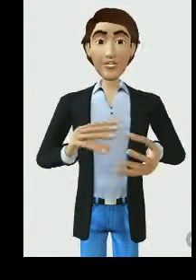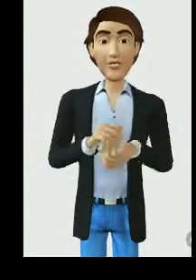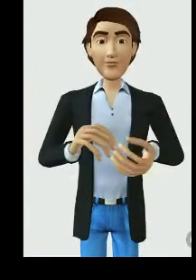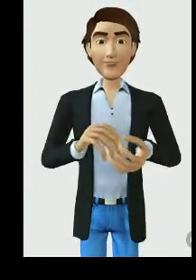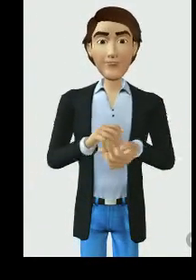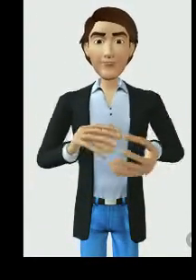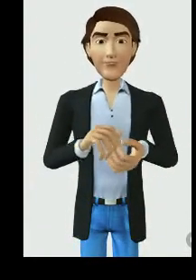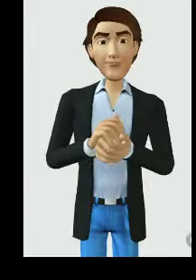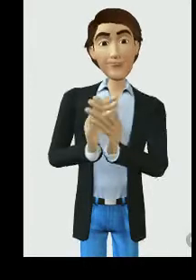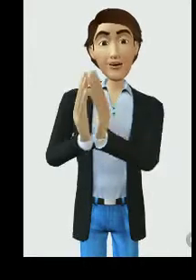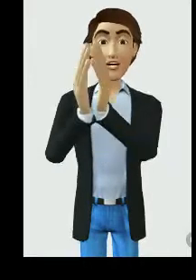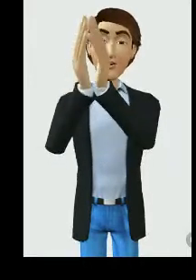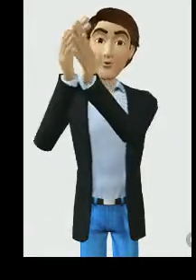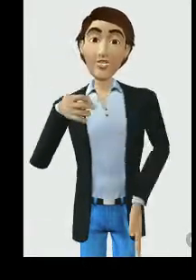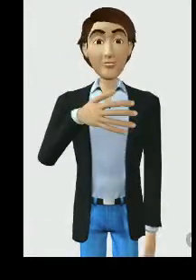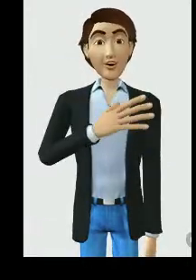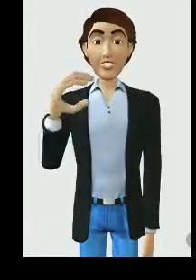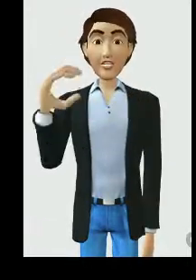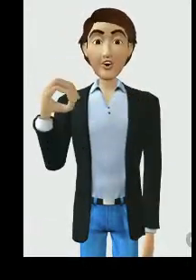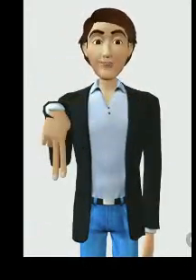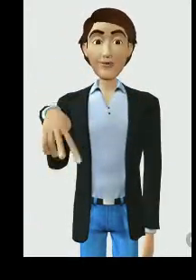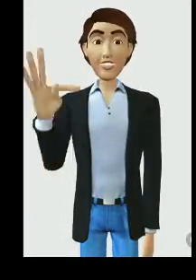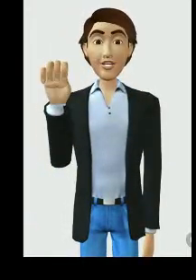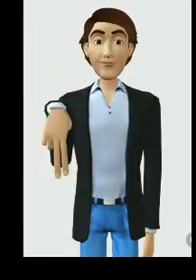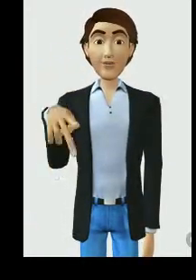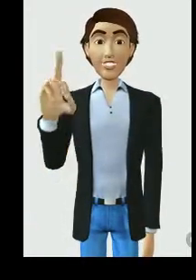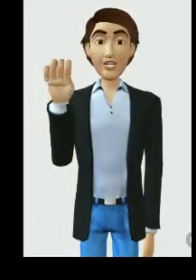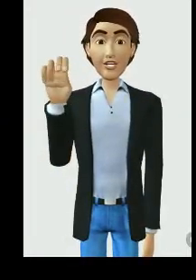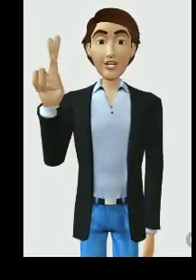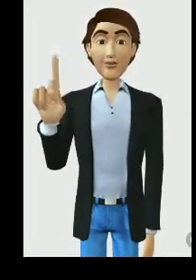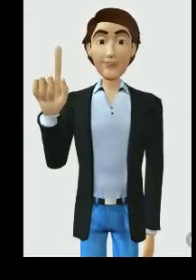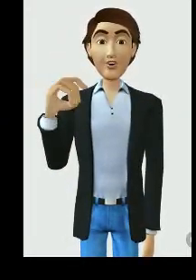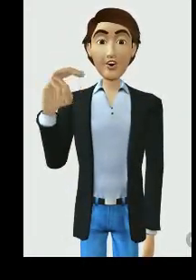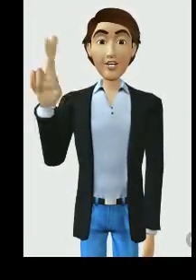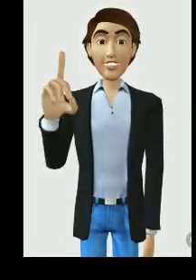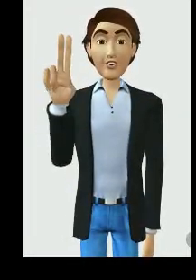da amostra de batata. Sua massa foi de